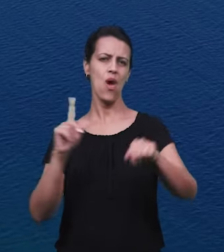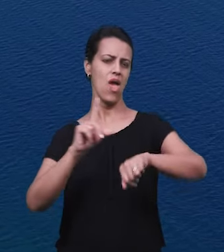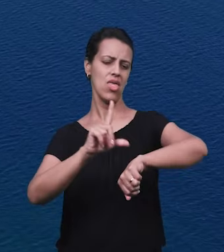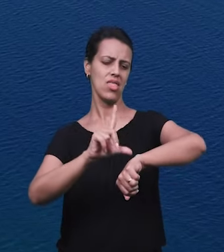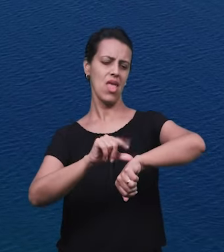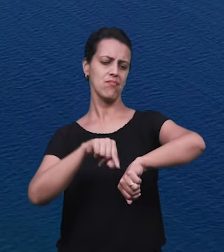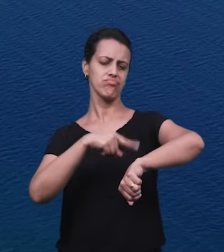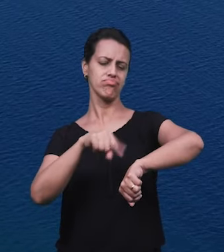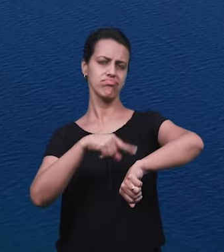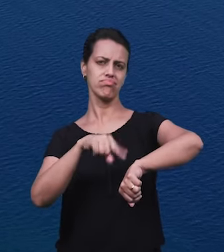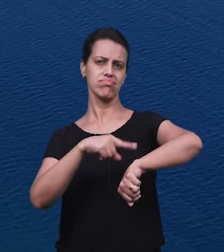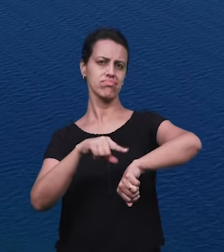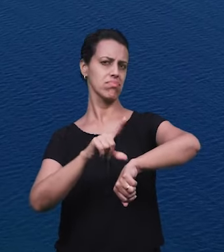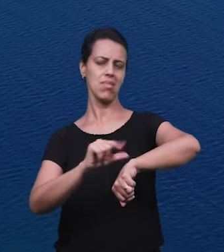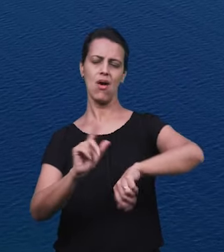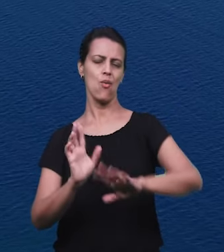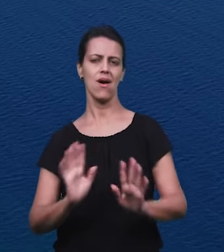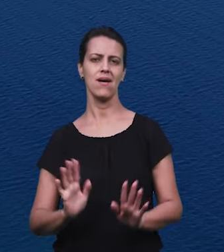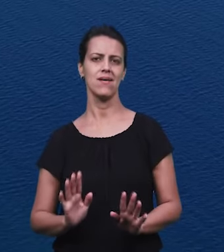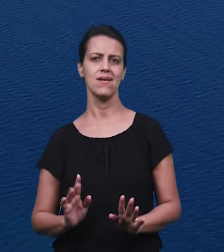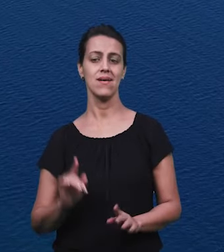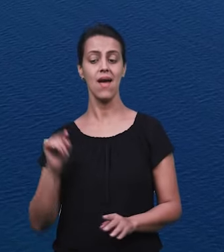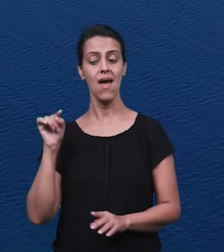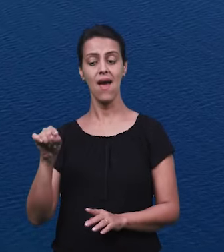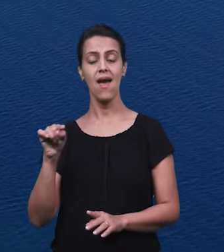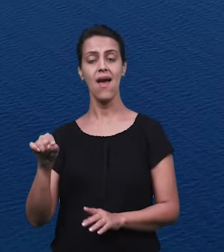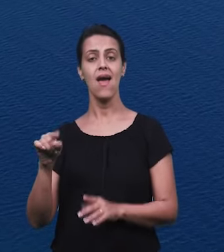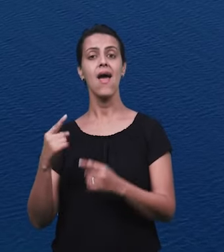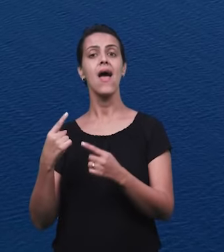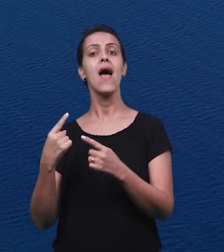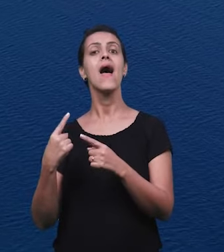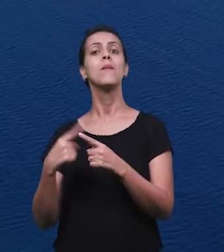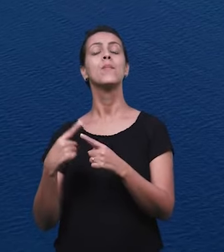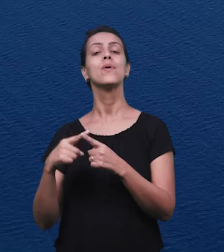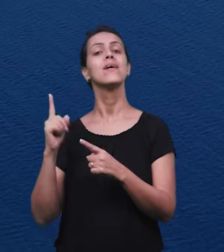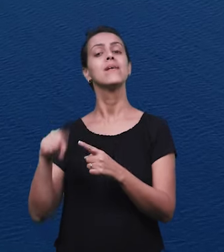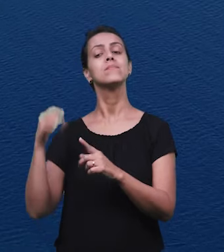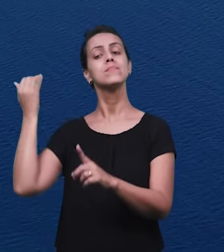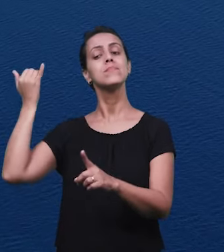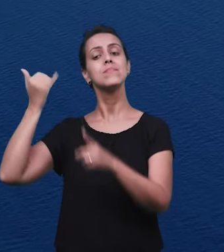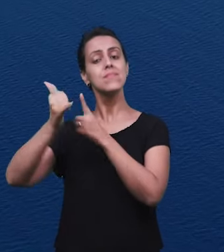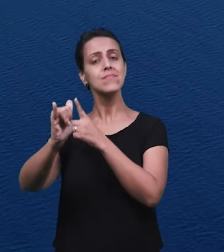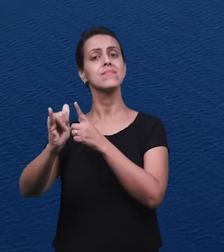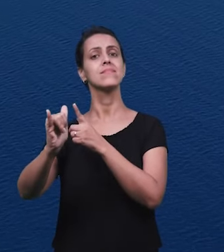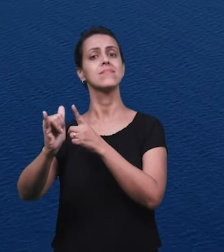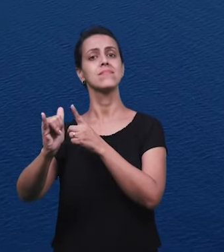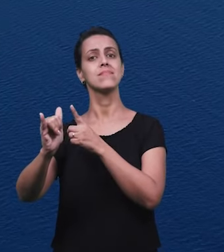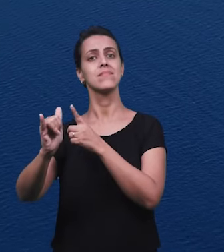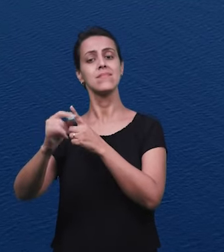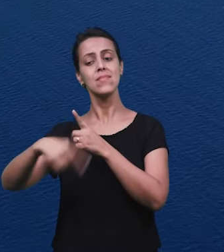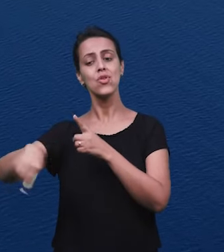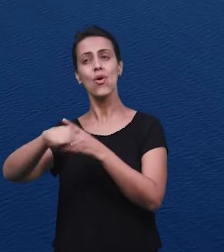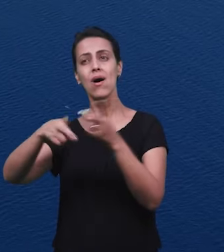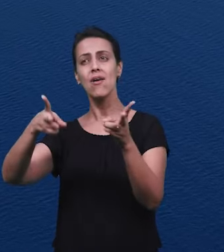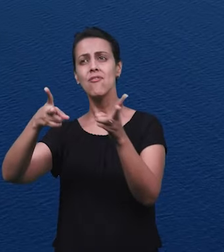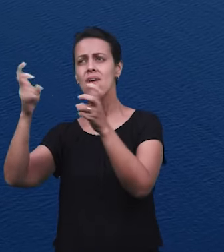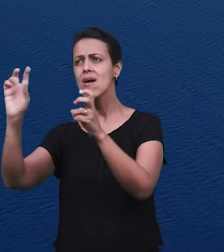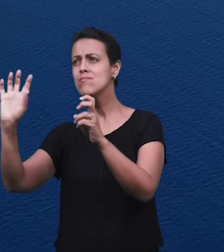tempo profético. Todos os sinais estão se cumprindo. Então nós estamos vivendo um momento onde os